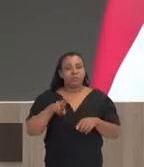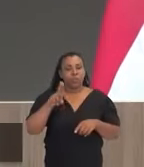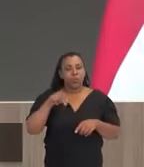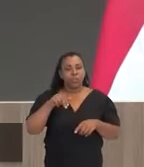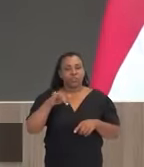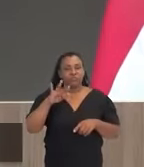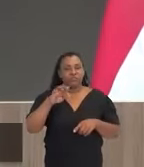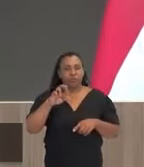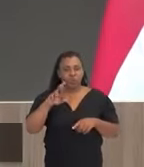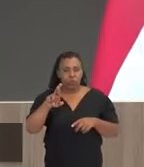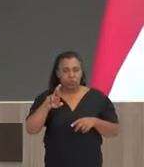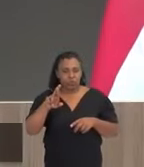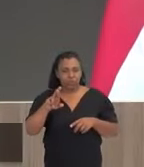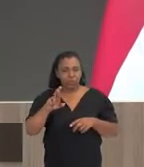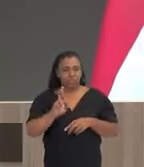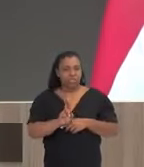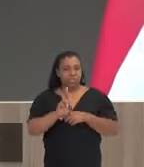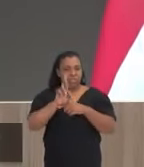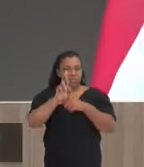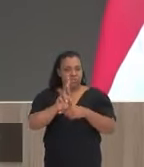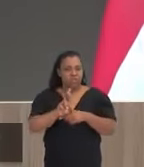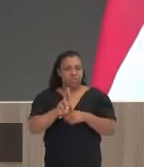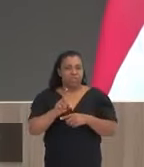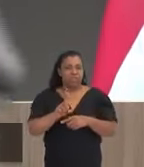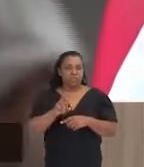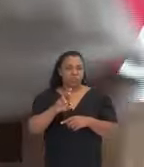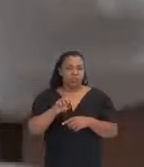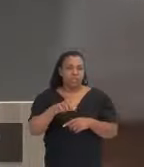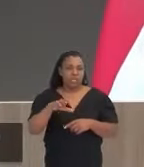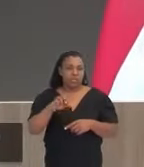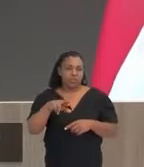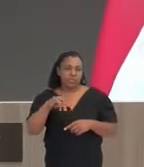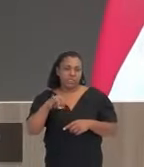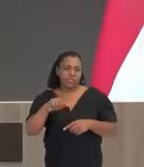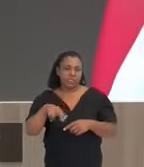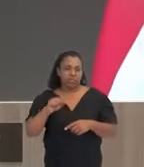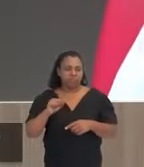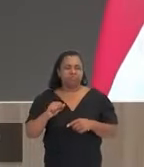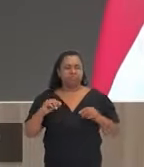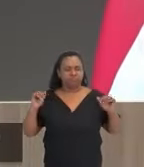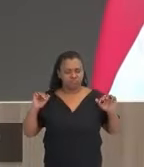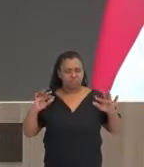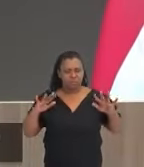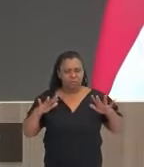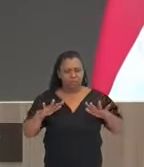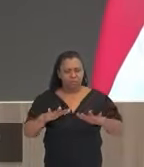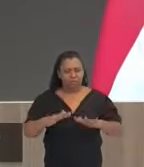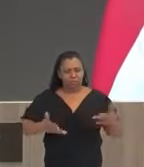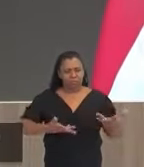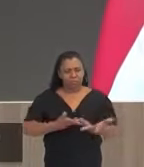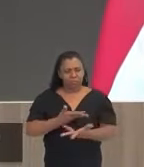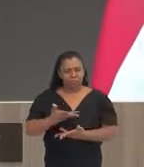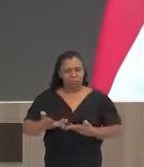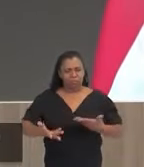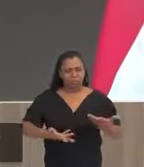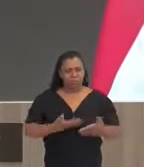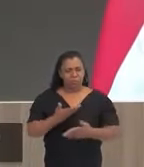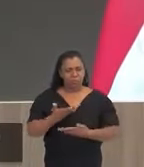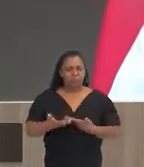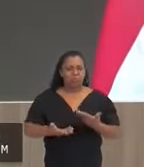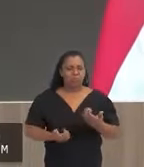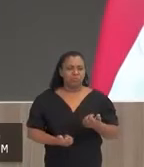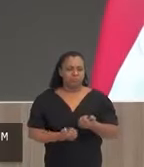Universidade de Fortaleza, aqui representada pela doutora Carolina, foi muito presente, muito colaborativa. E aquele